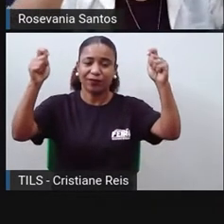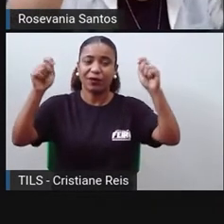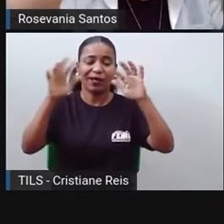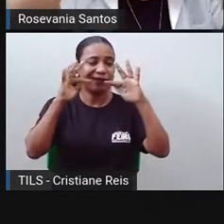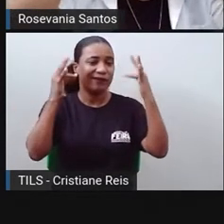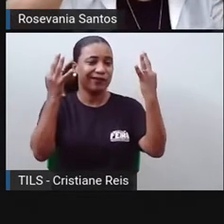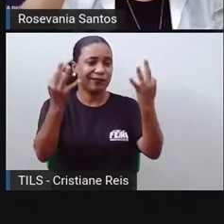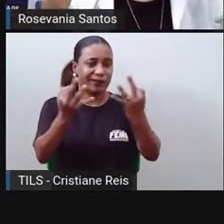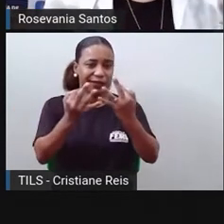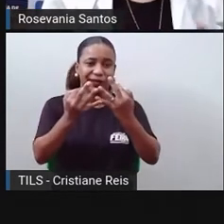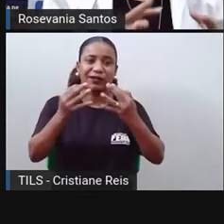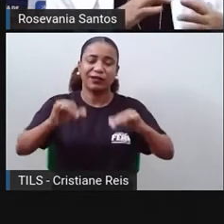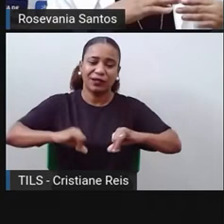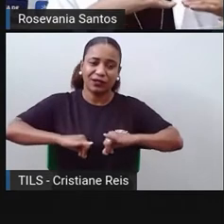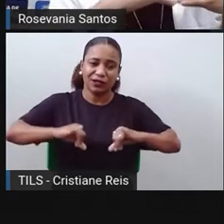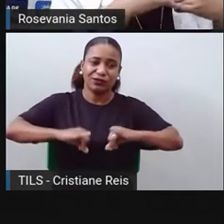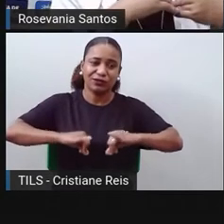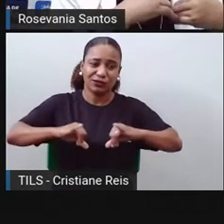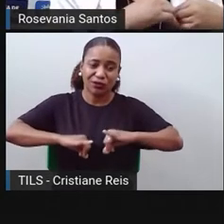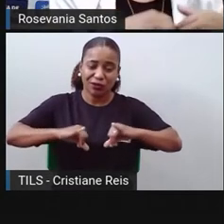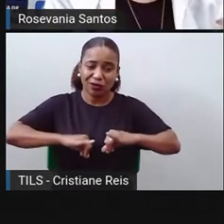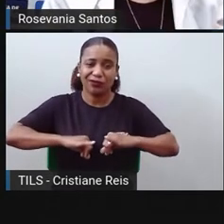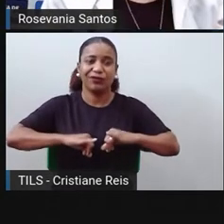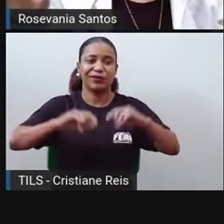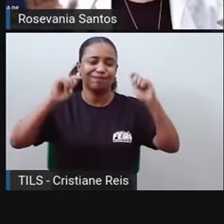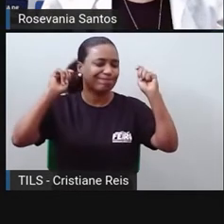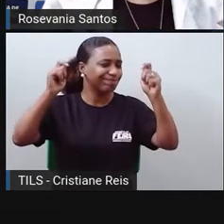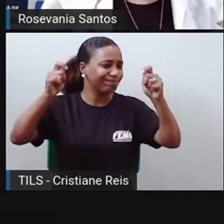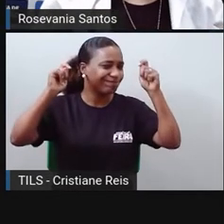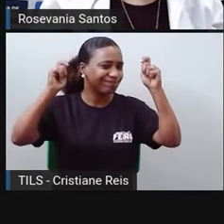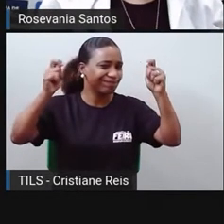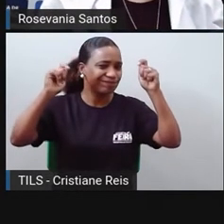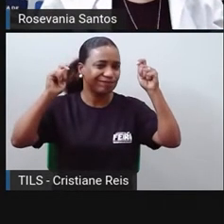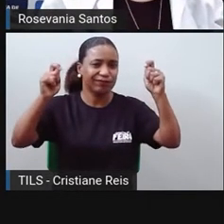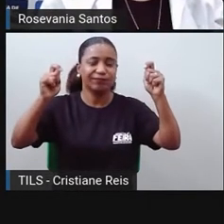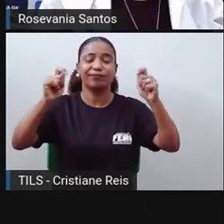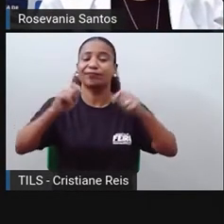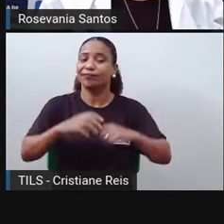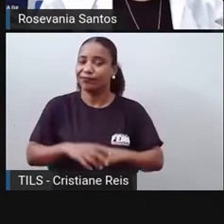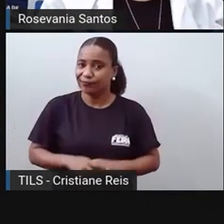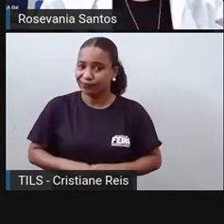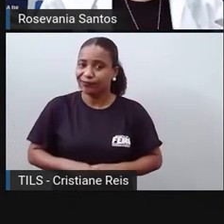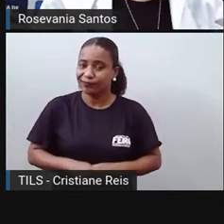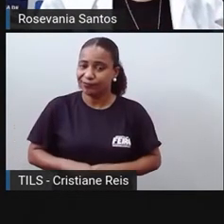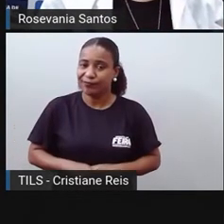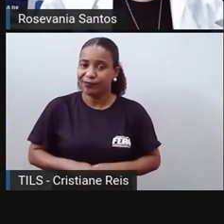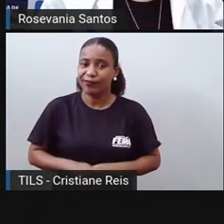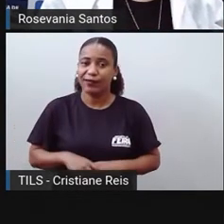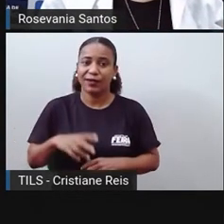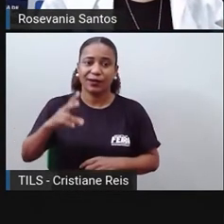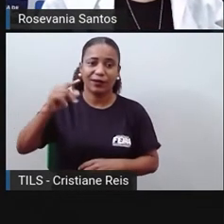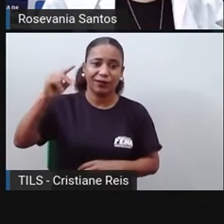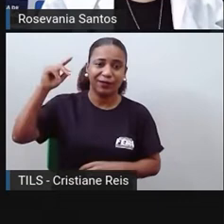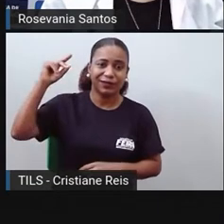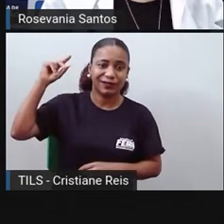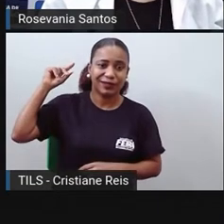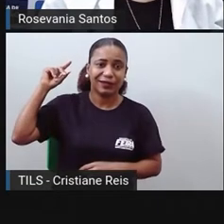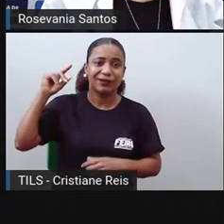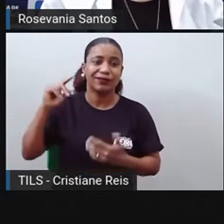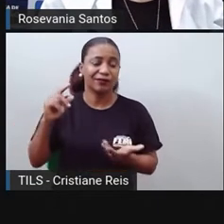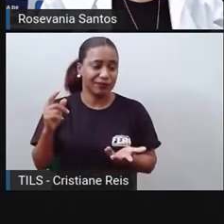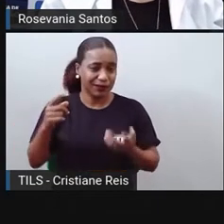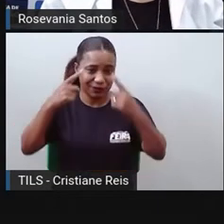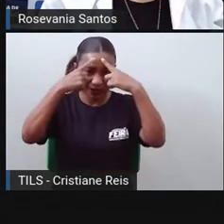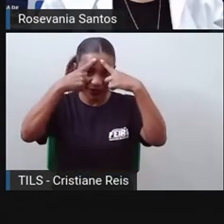família, né, da família Al-Said, que já estava aí há muitos anos no poder, na época, bora dizer assim, né, a reação violenta, né,